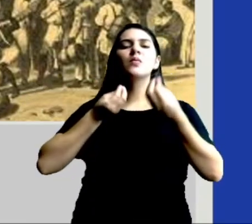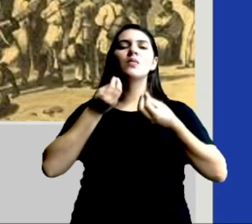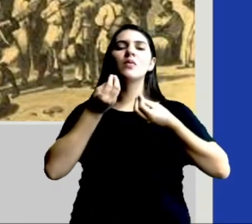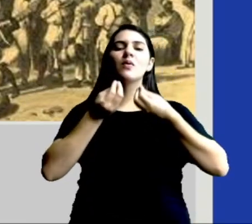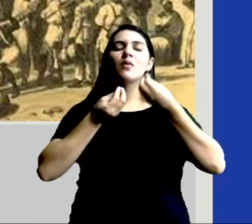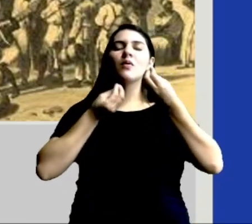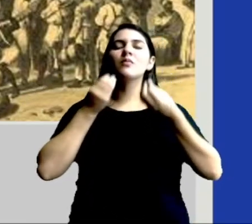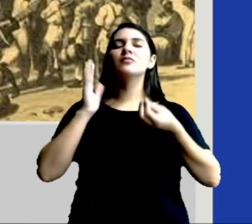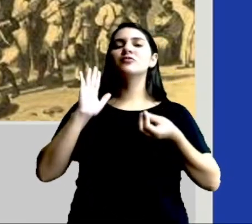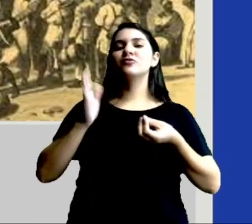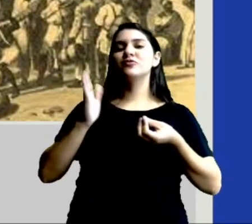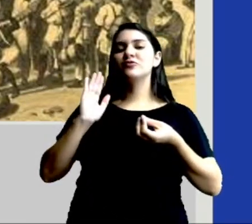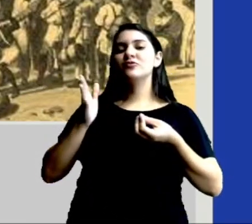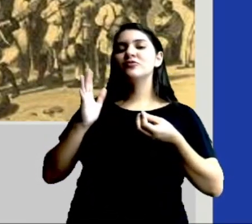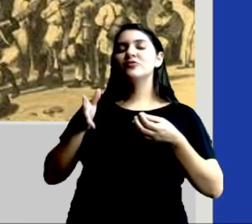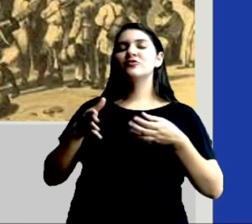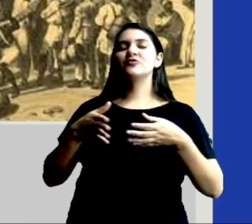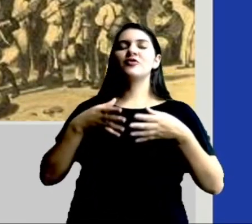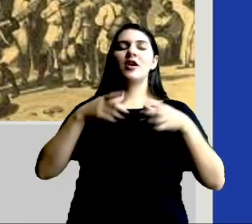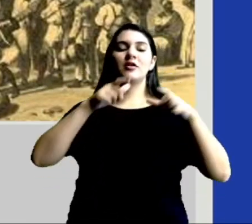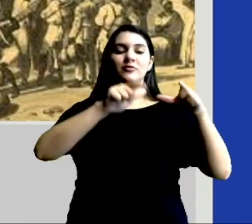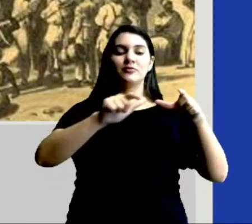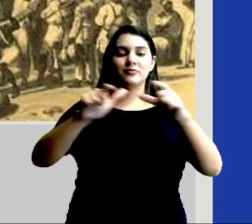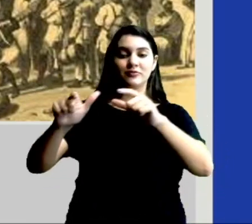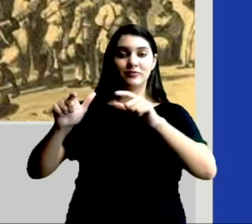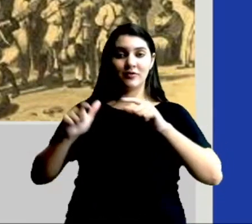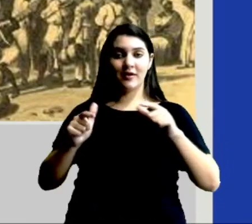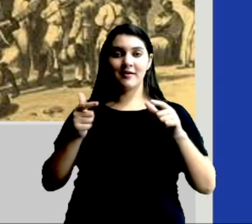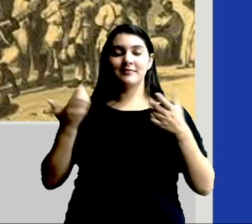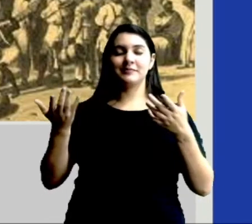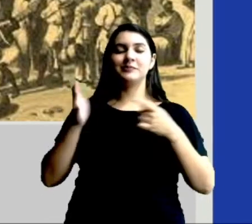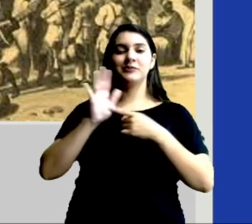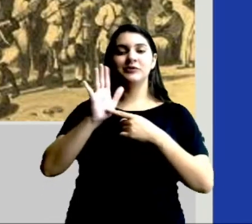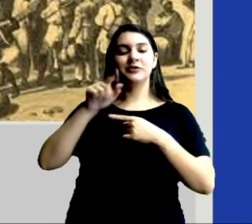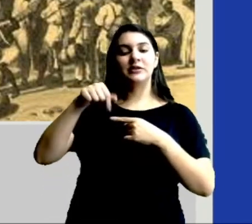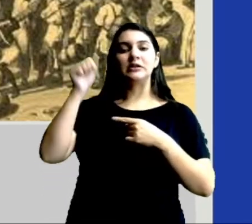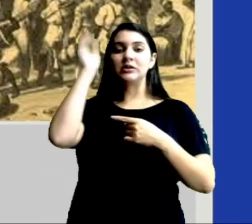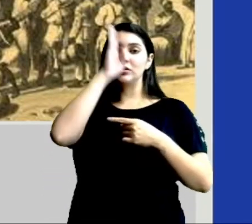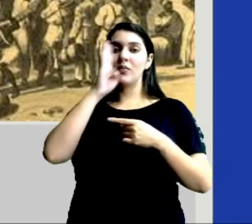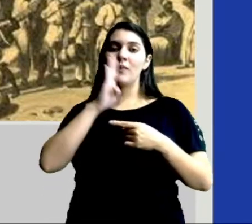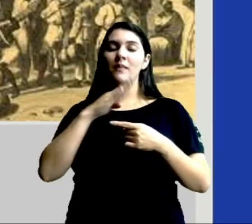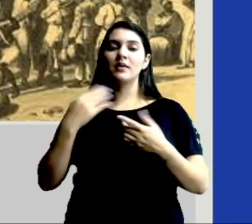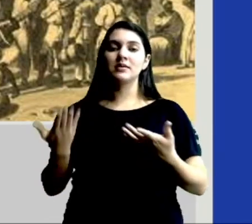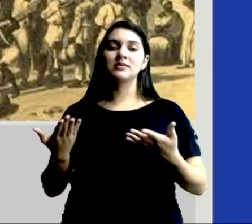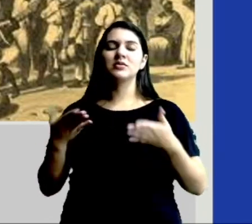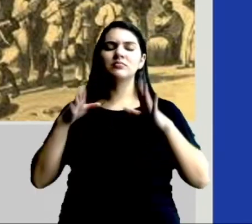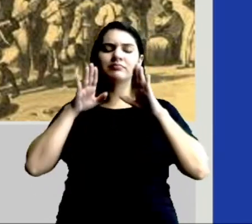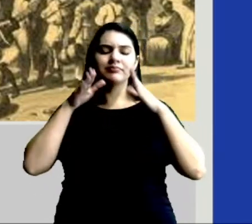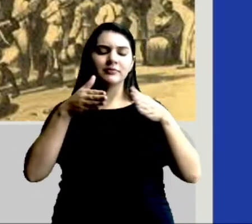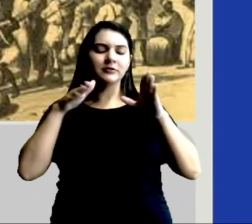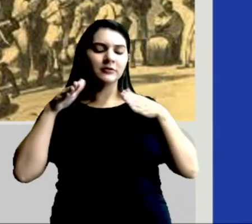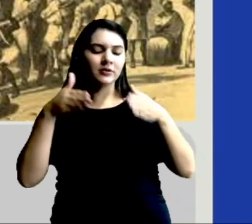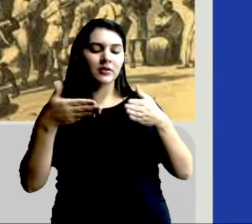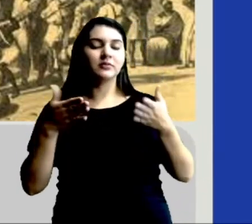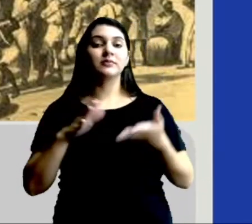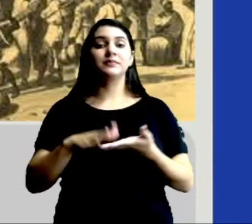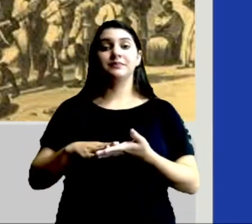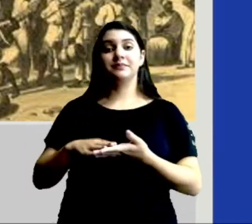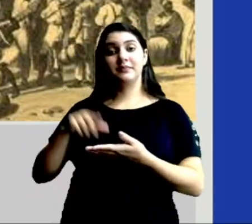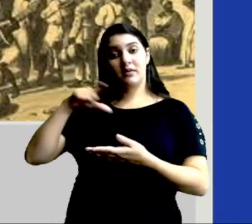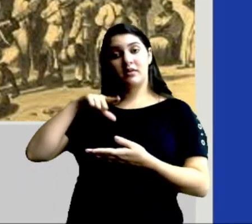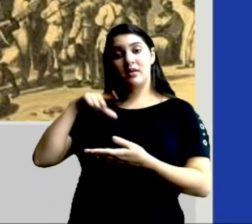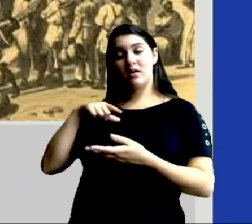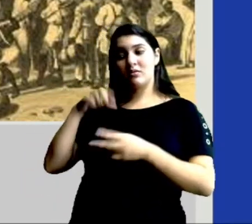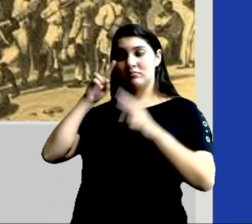já nessas colônias, né? Citando o Brasil, por exemplo, que é o que a gente está se enfatizando mais, aí aqui